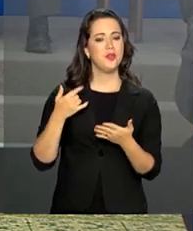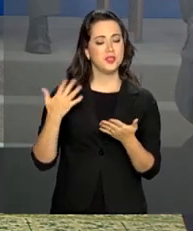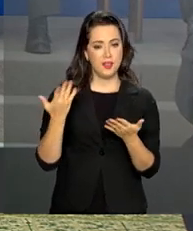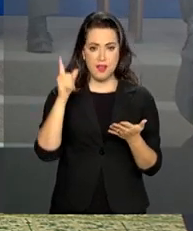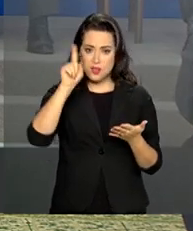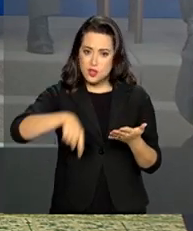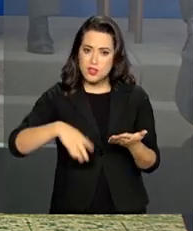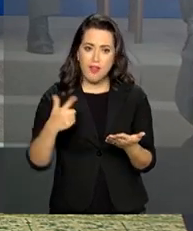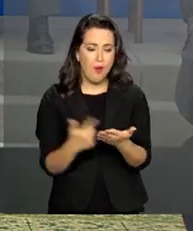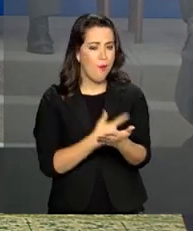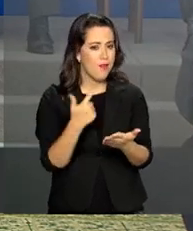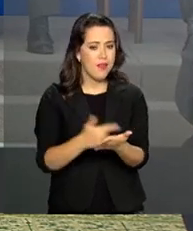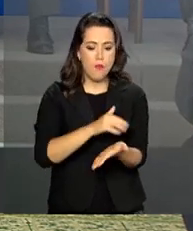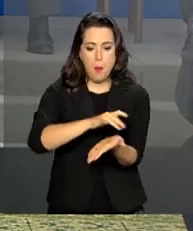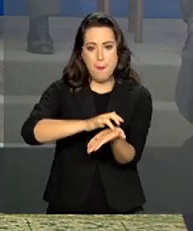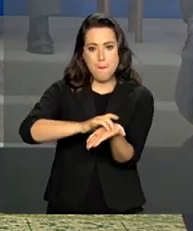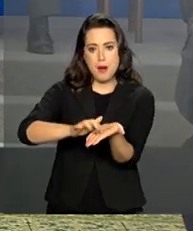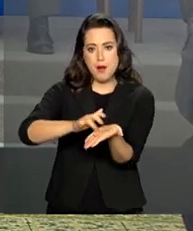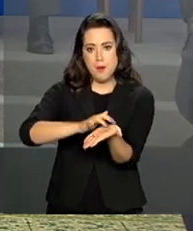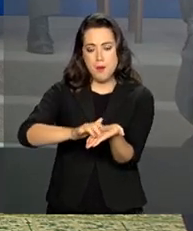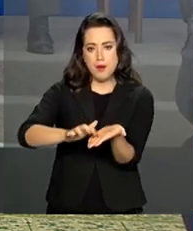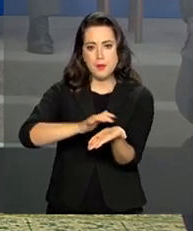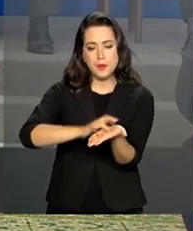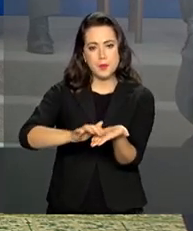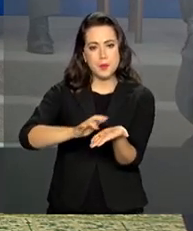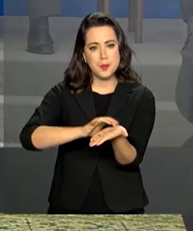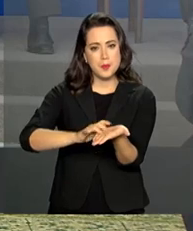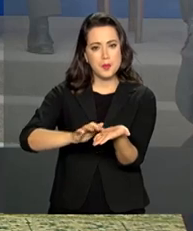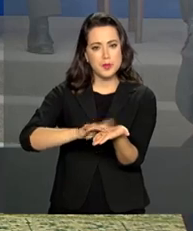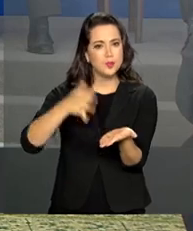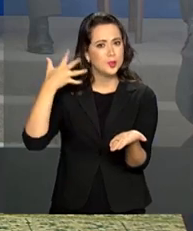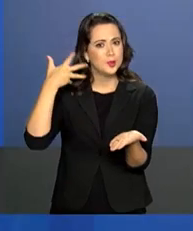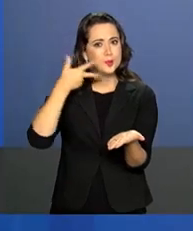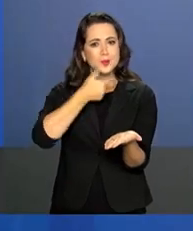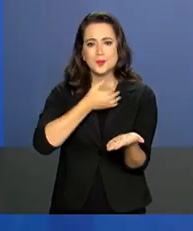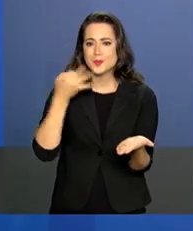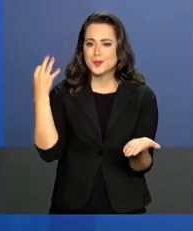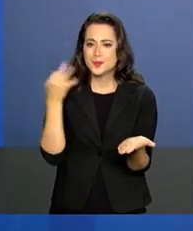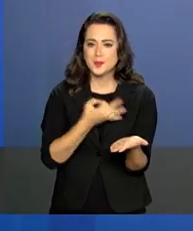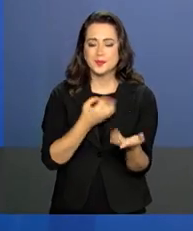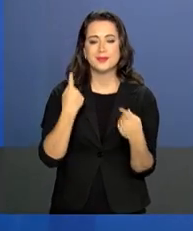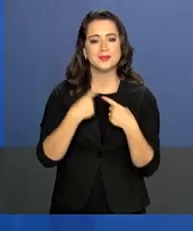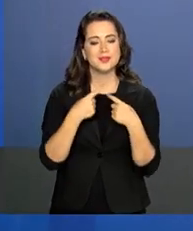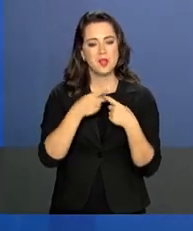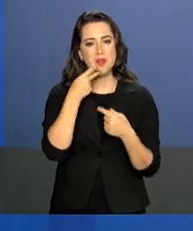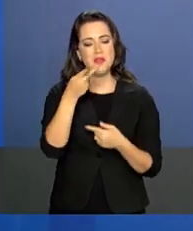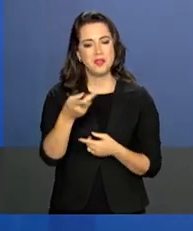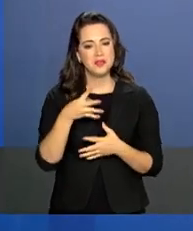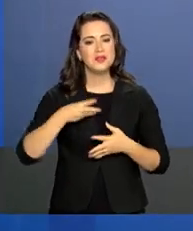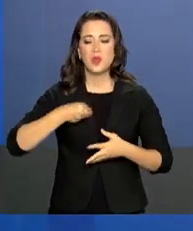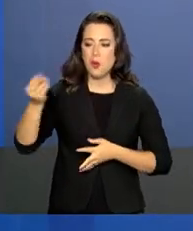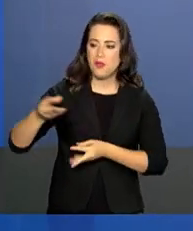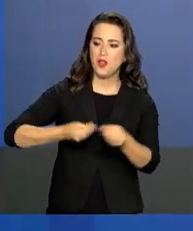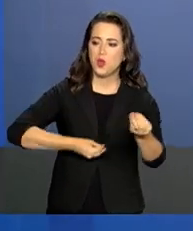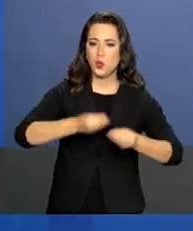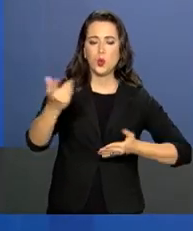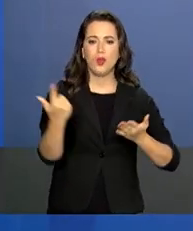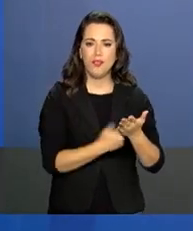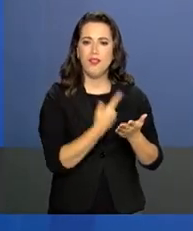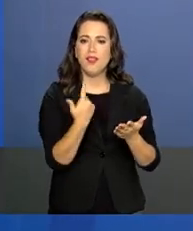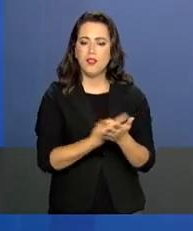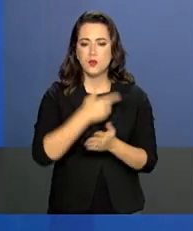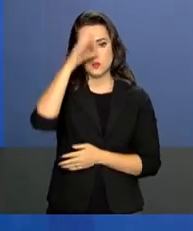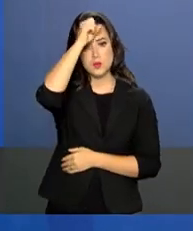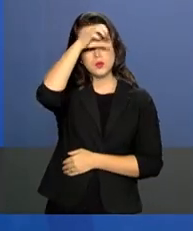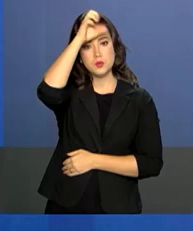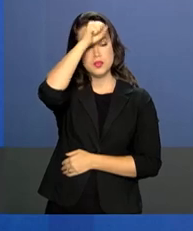uma originalidade extraordinária ou seja sobre distribuir livros para o aprendizado